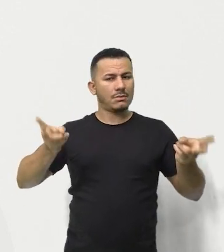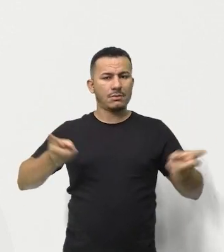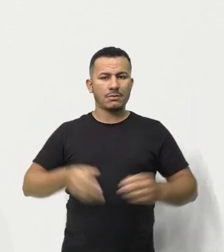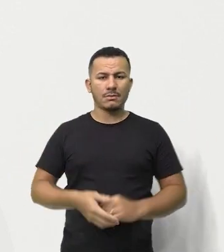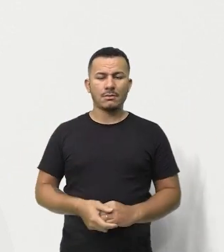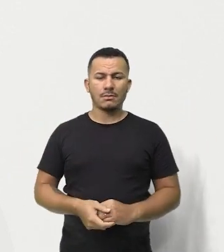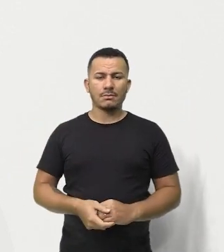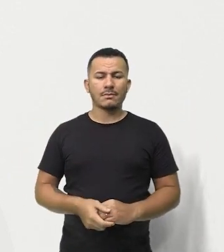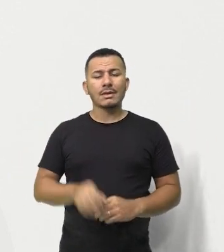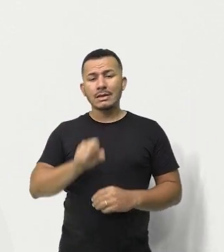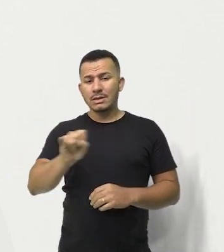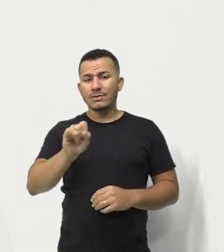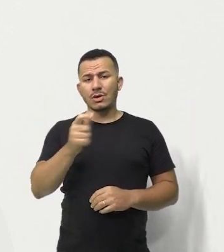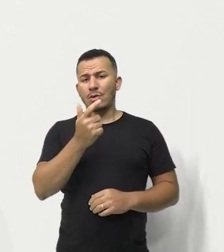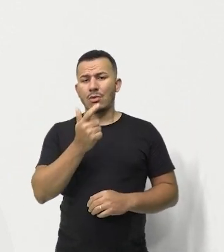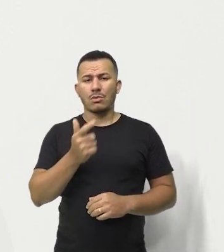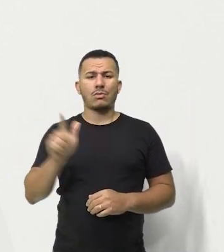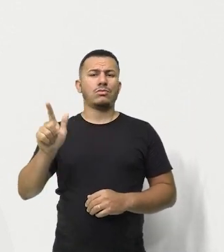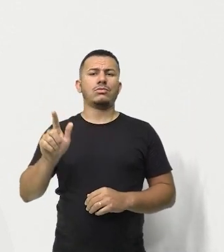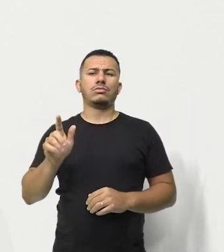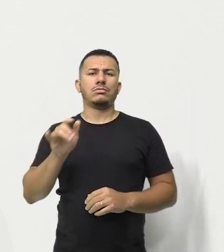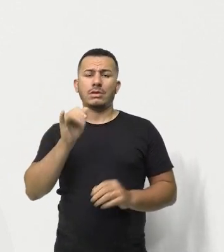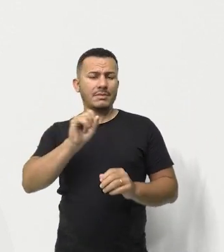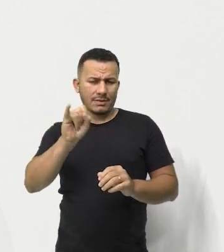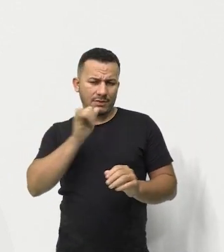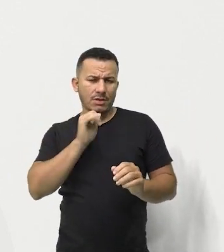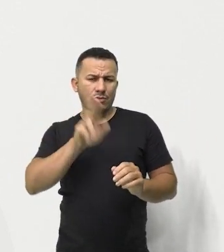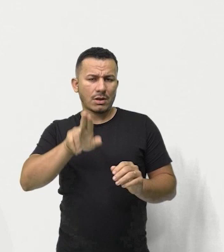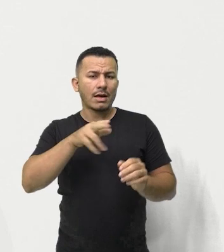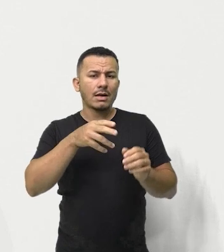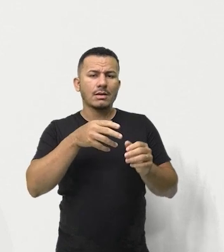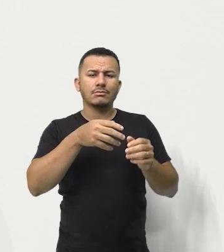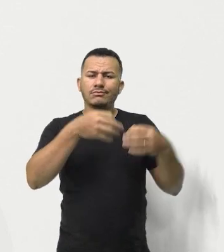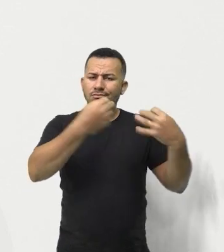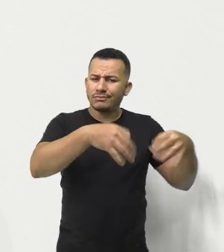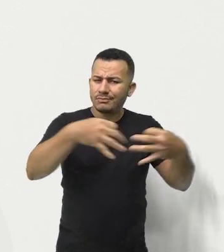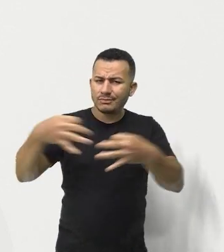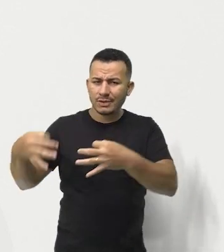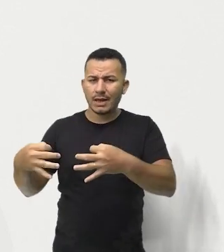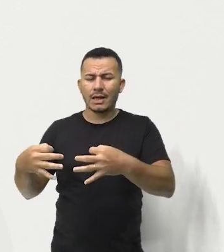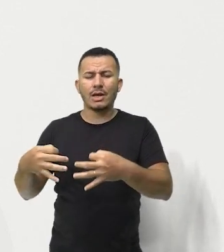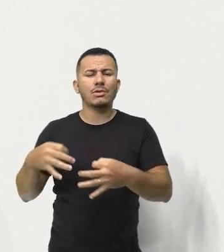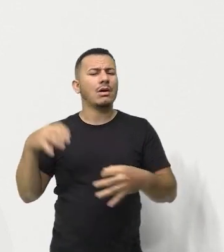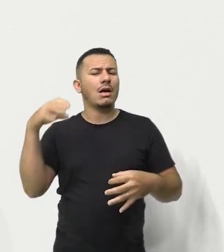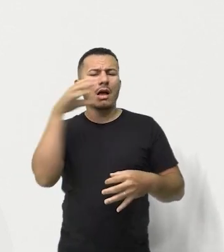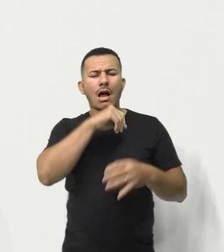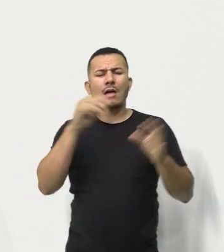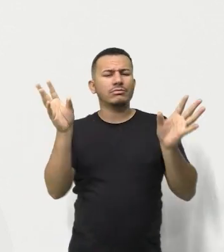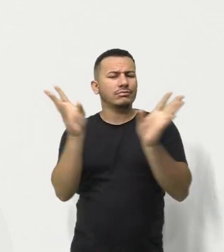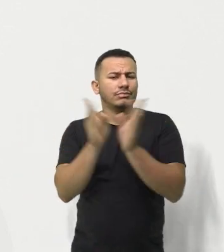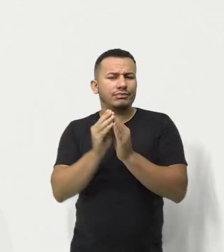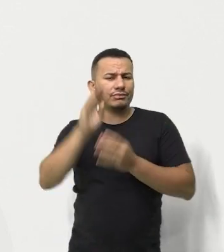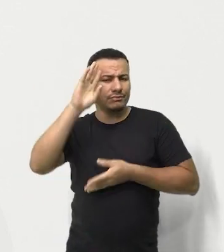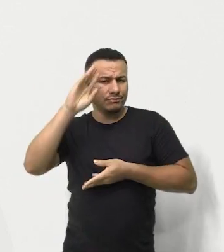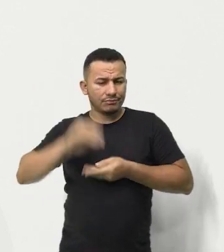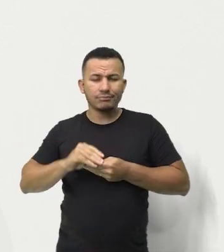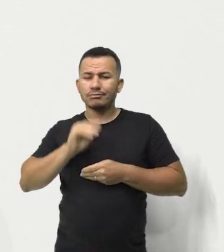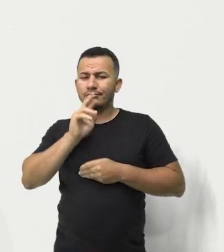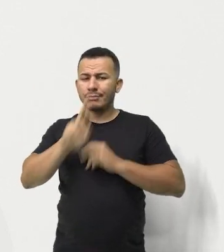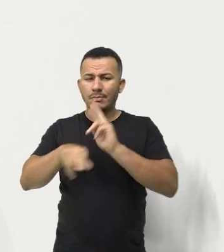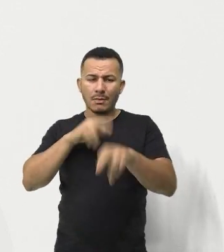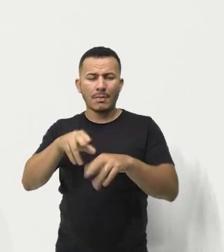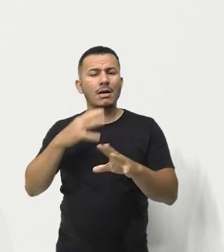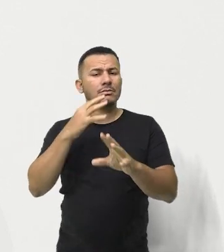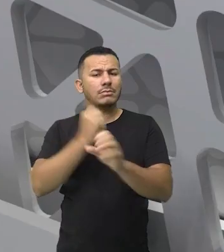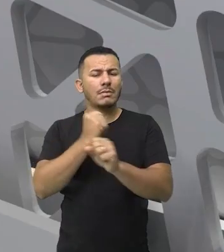Sempre vamos procurar utilizar os princípios. Porque se você utilizar os princípios corretamente, você vai otimizar